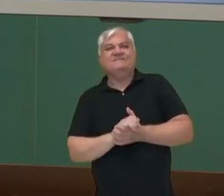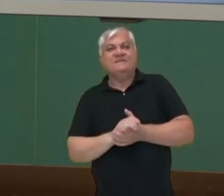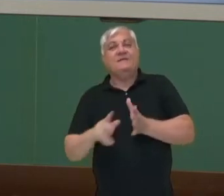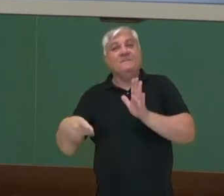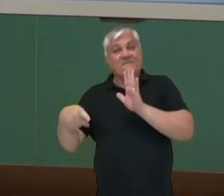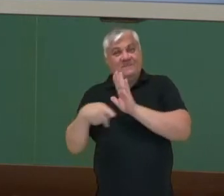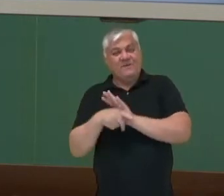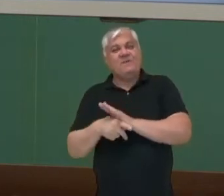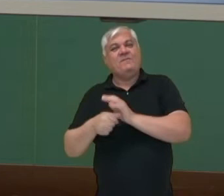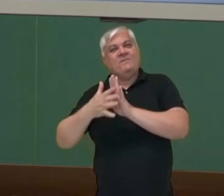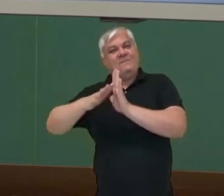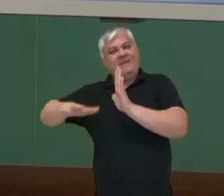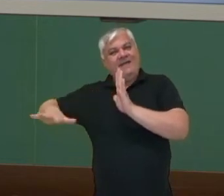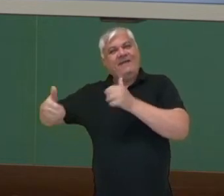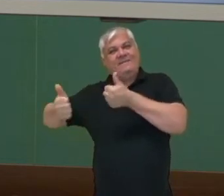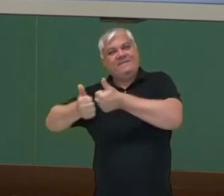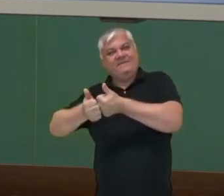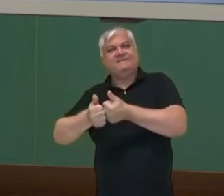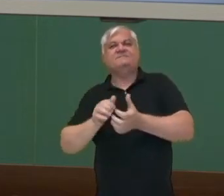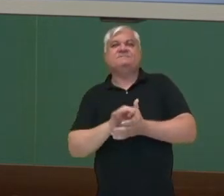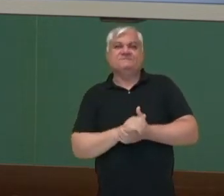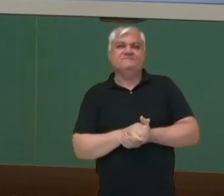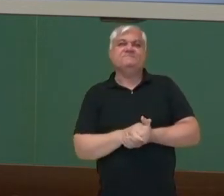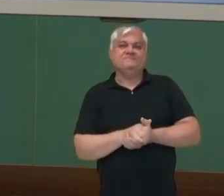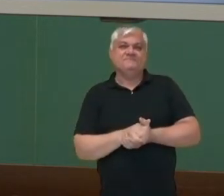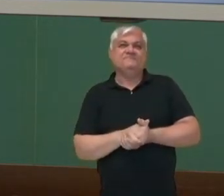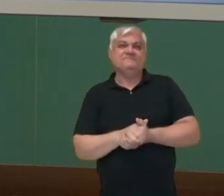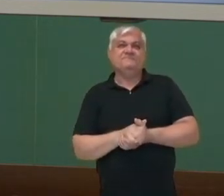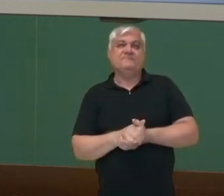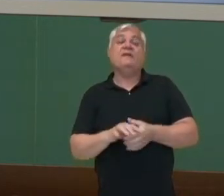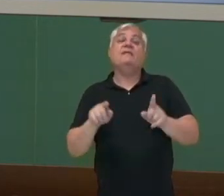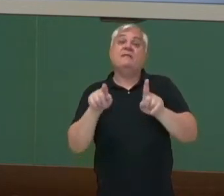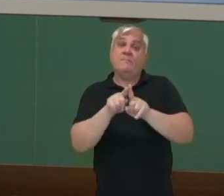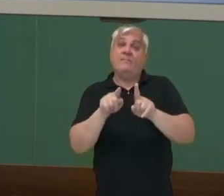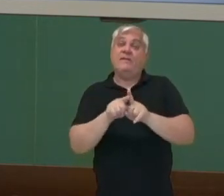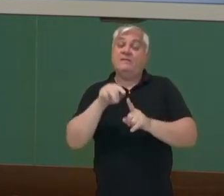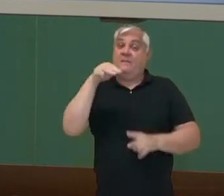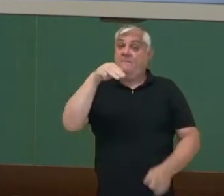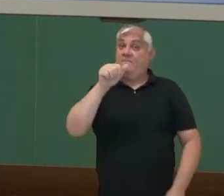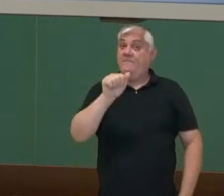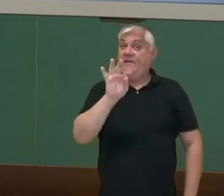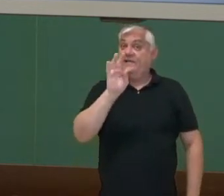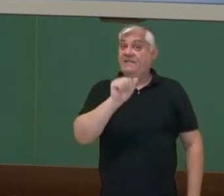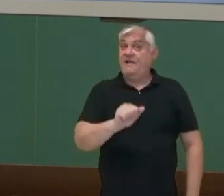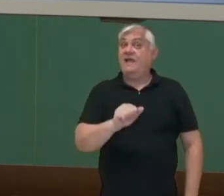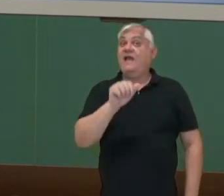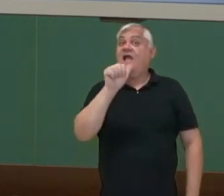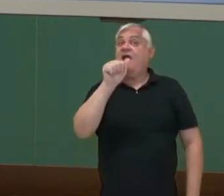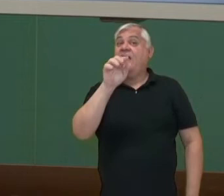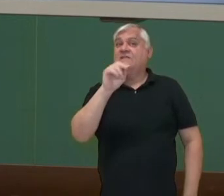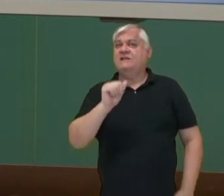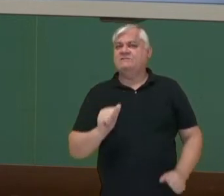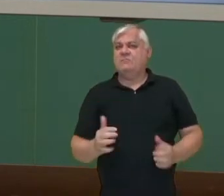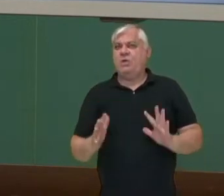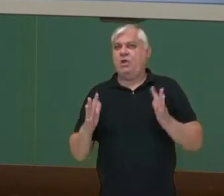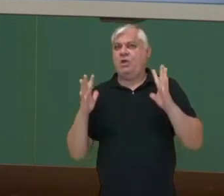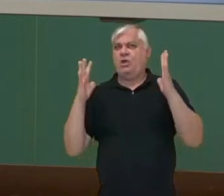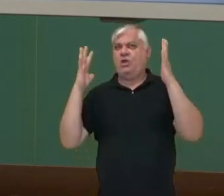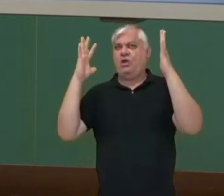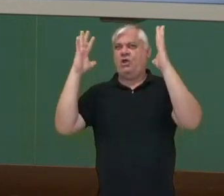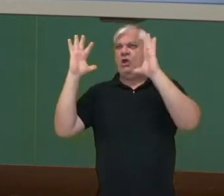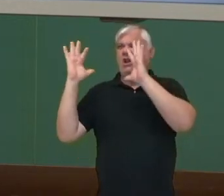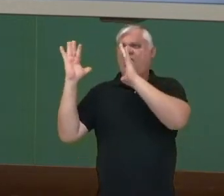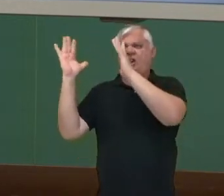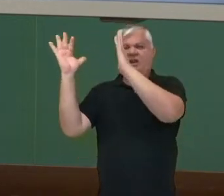regiões litorâneas. E não podemos deixar de falar da Mata Atlântica, da Floresta Atlântica, que ocupava boa